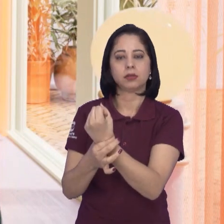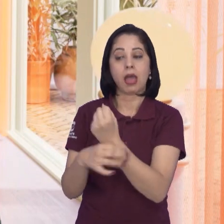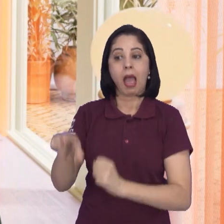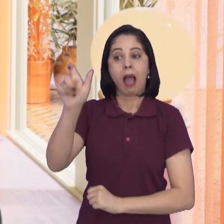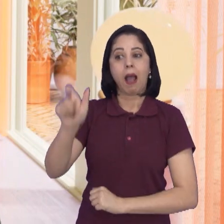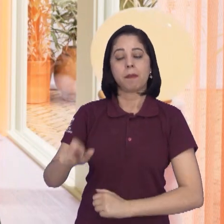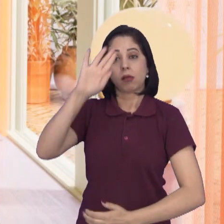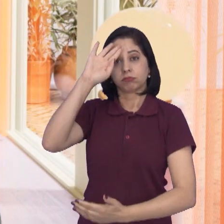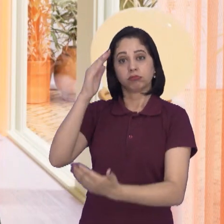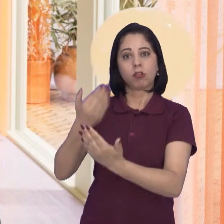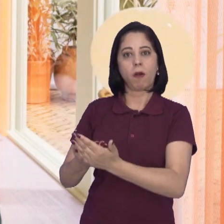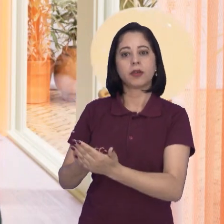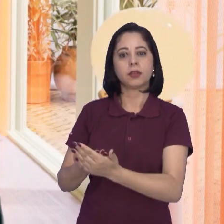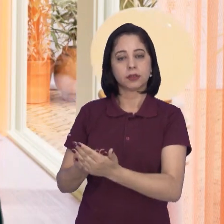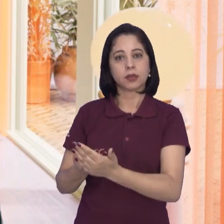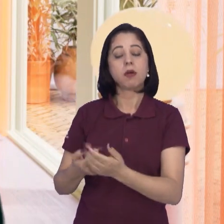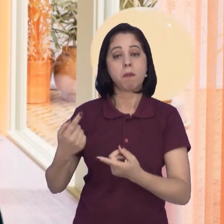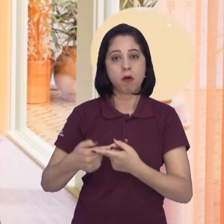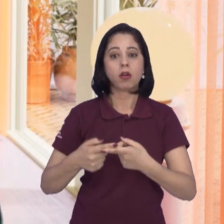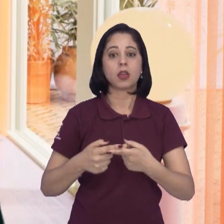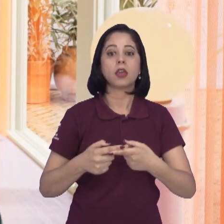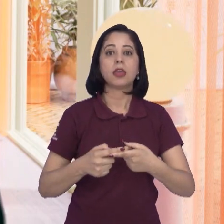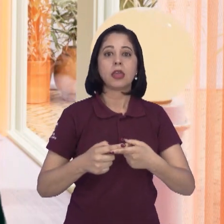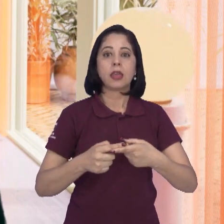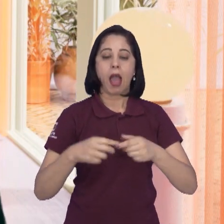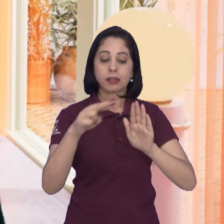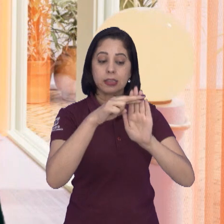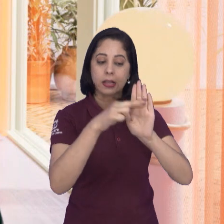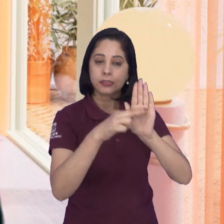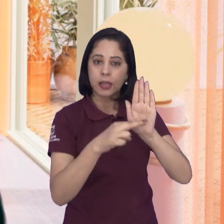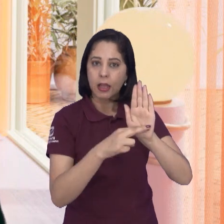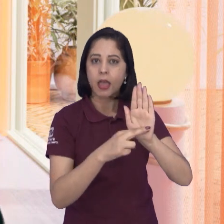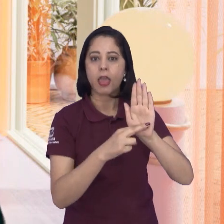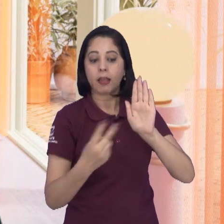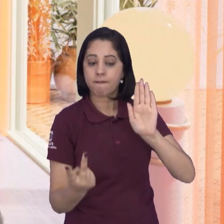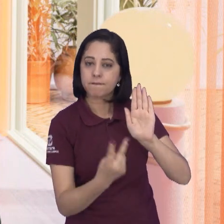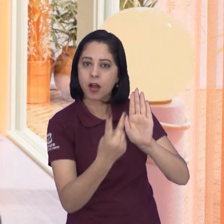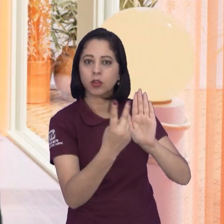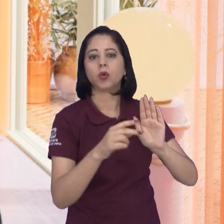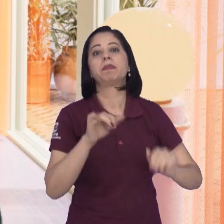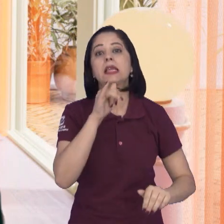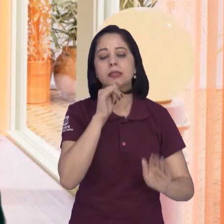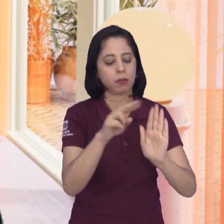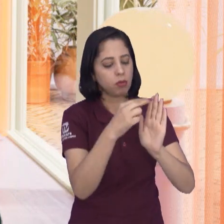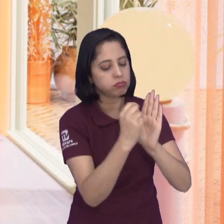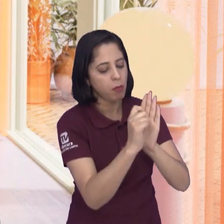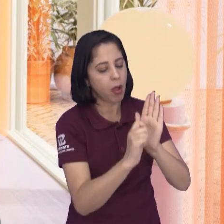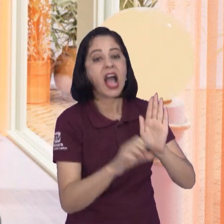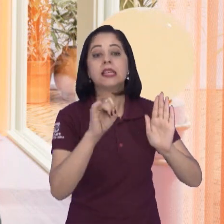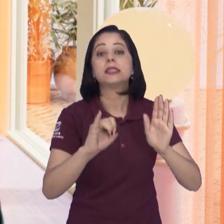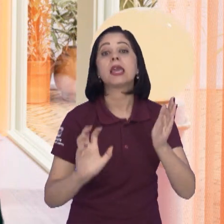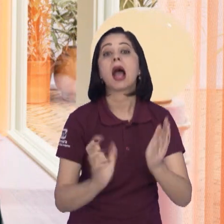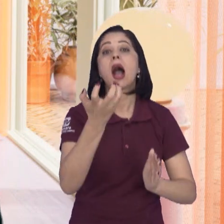né, colocando que isso faz parte, né, dos valores da empresa, onde que, caso tenha acontecido isso,